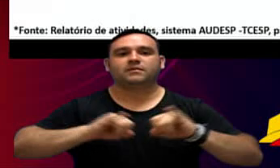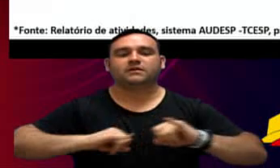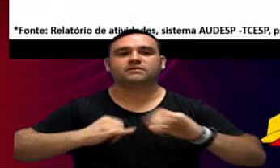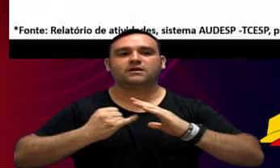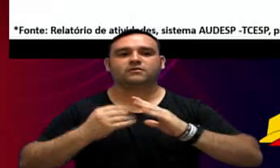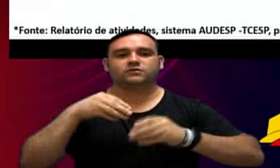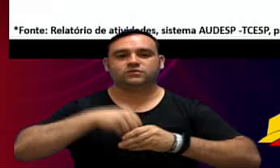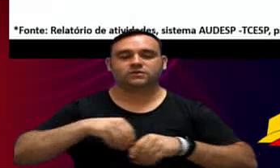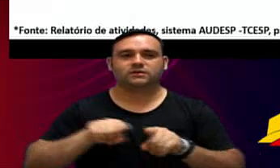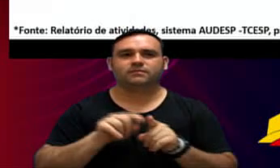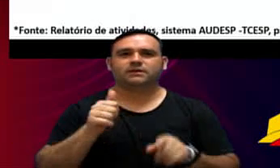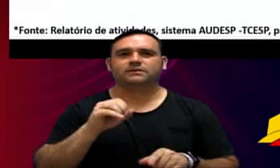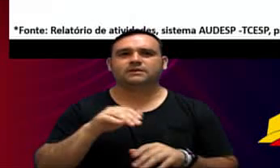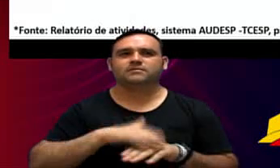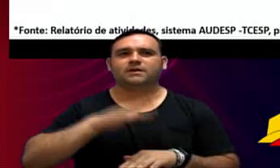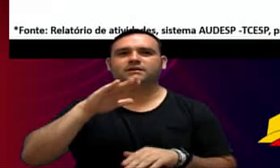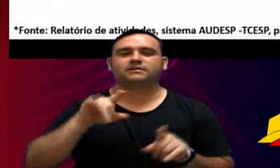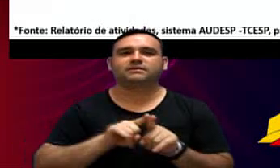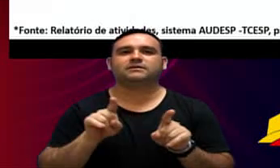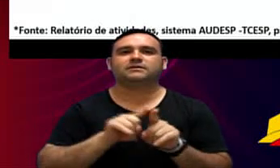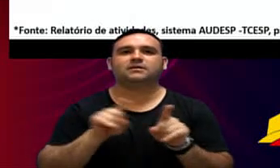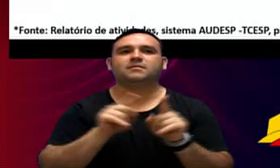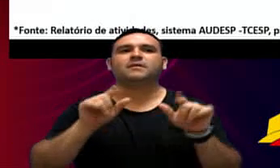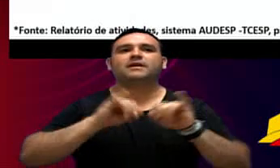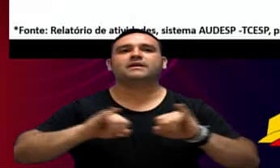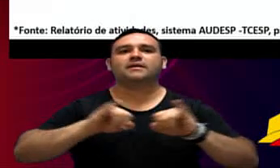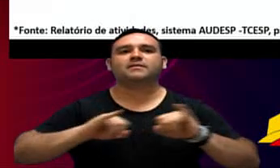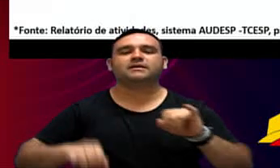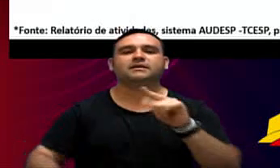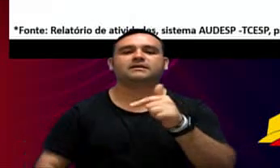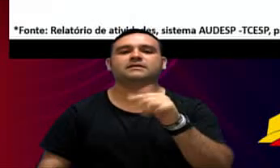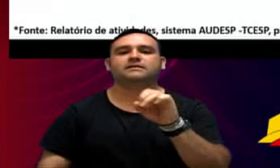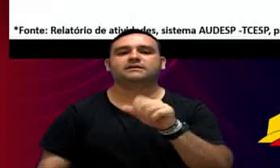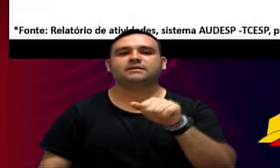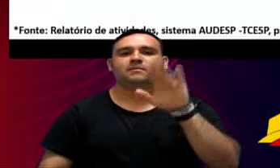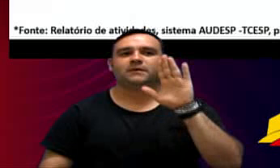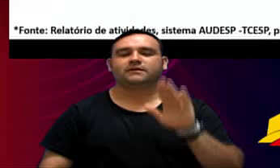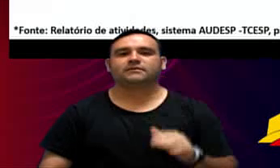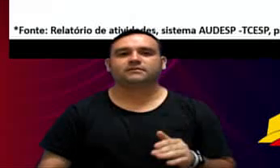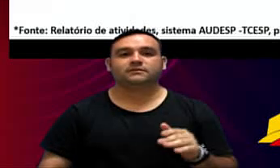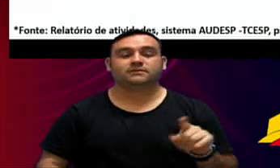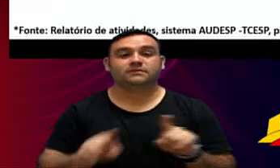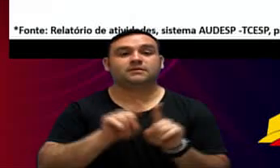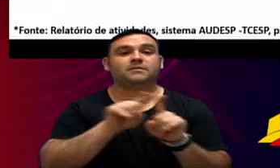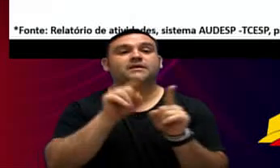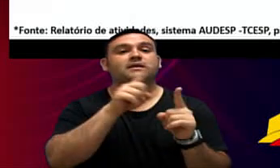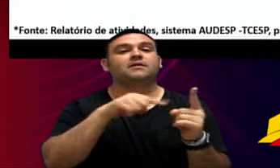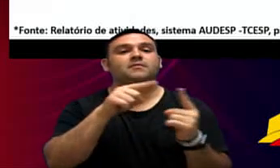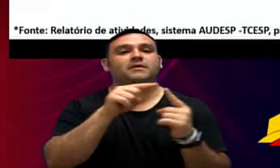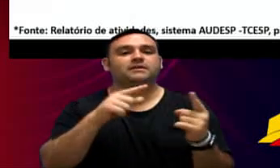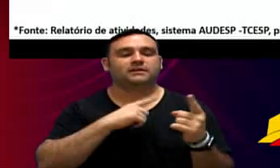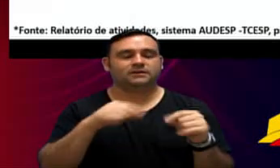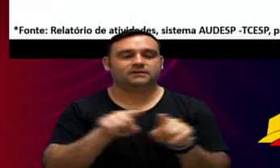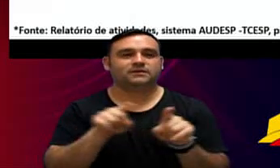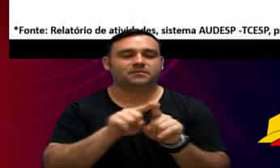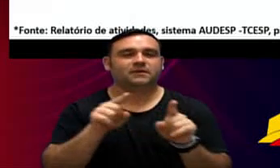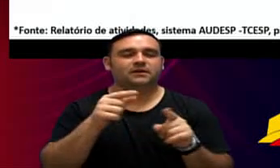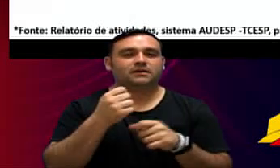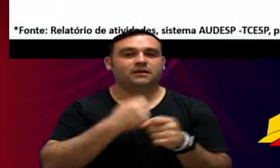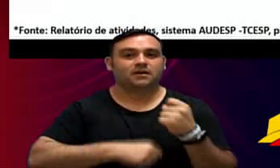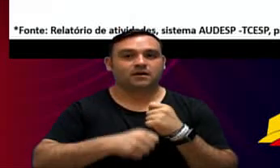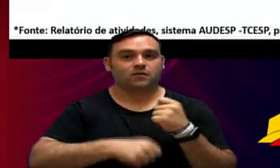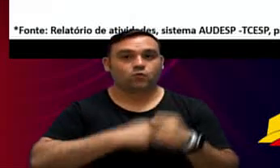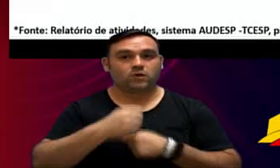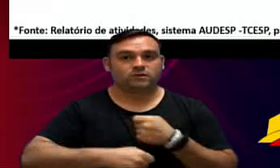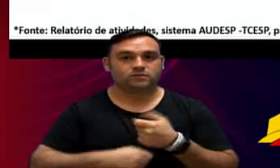de 10, e campanhas informativas mais de 70. E as metas estão ao lado para o ano de